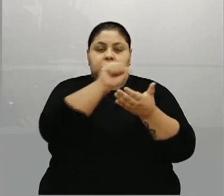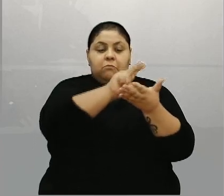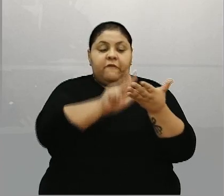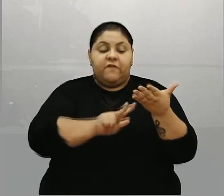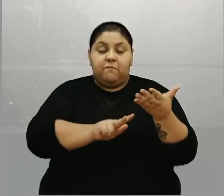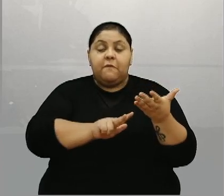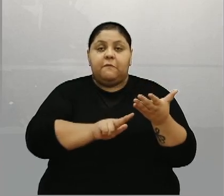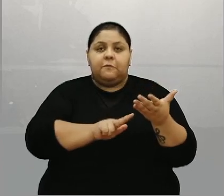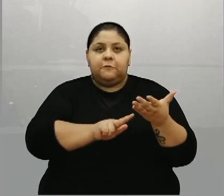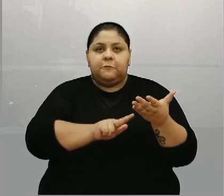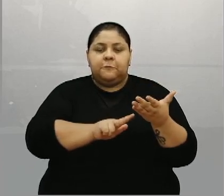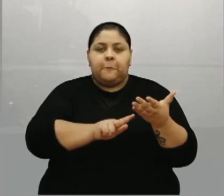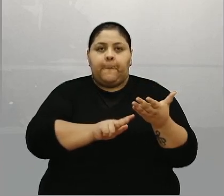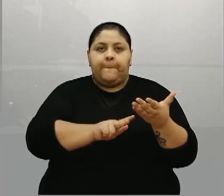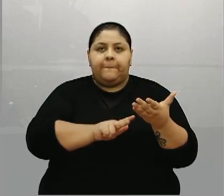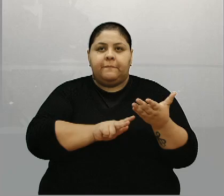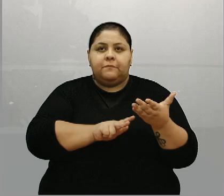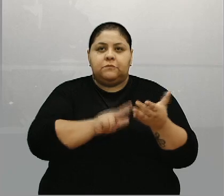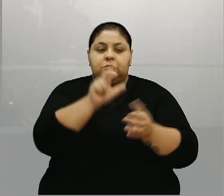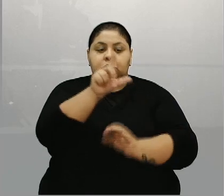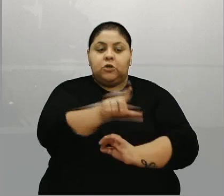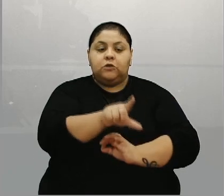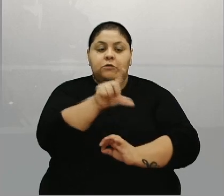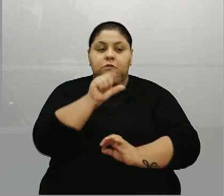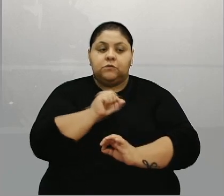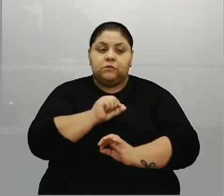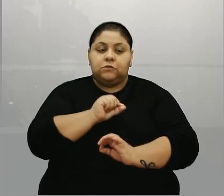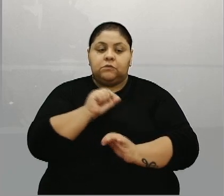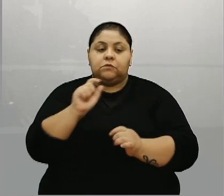trânsito, e foi determinado em